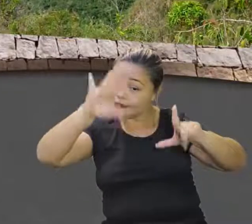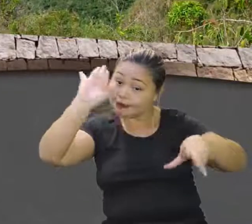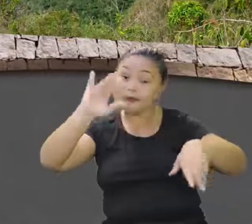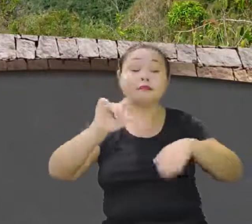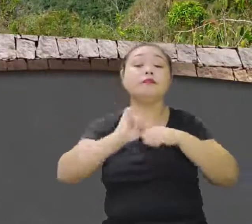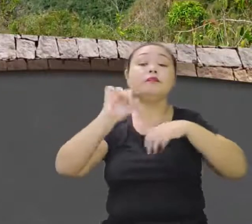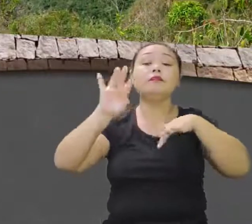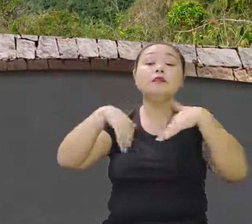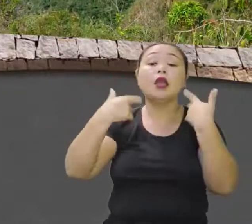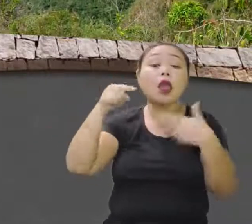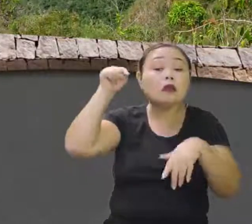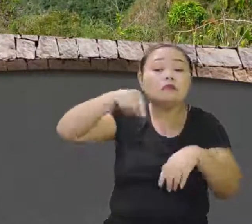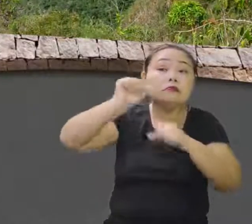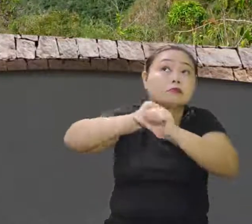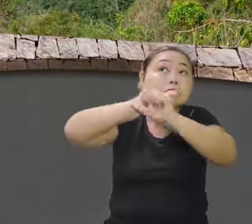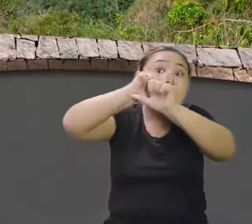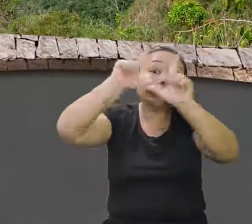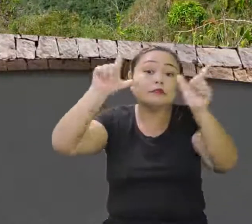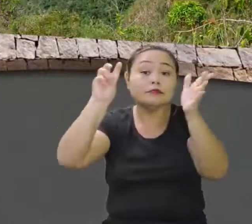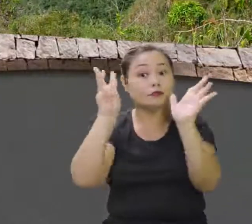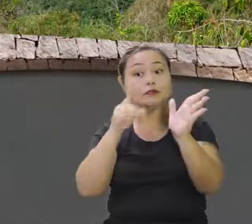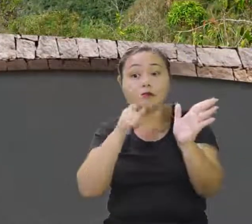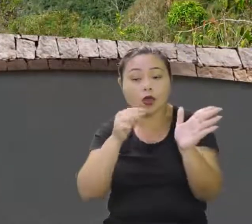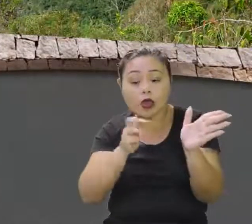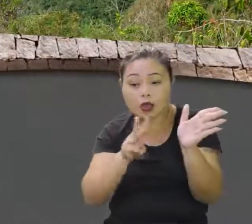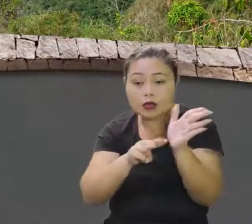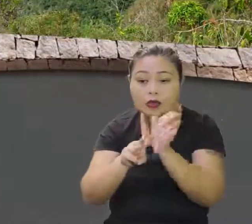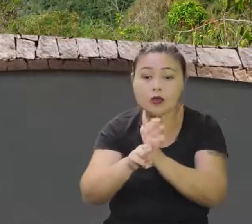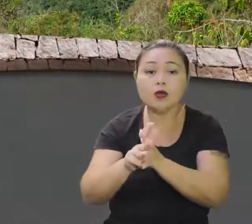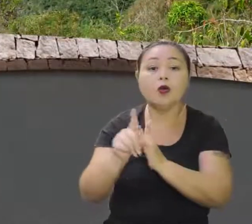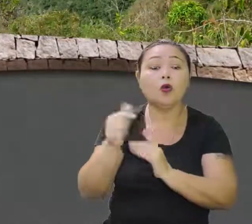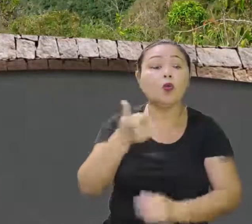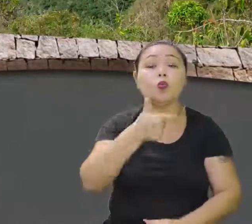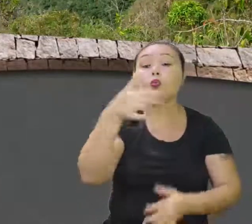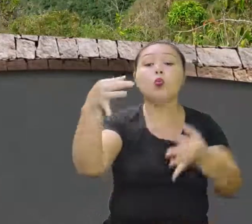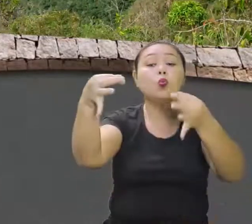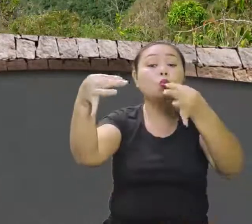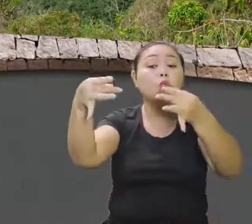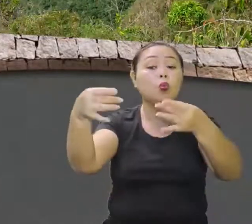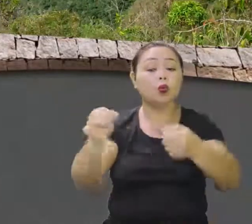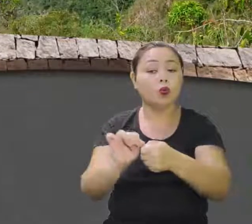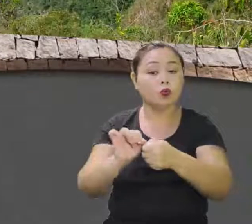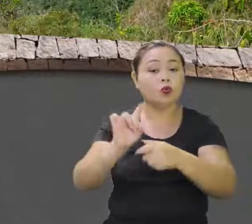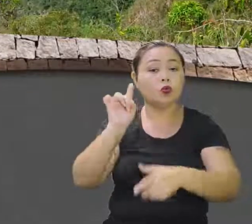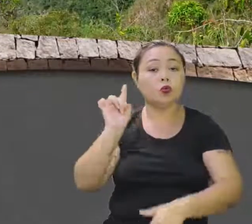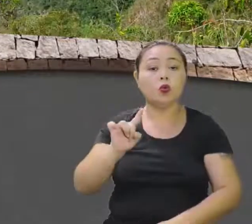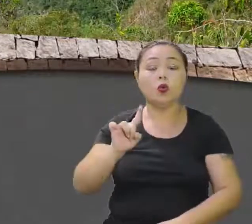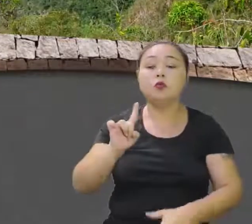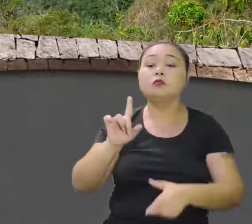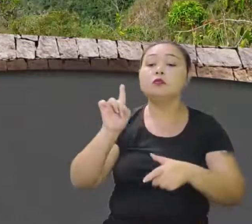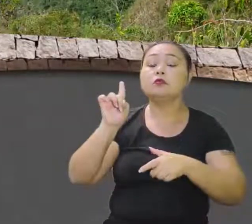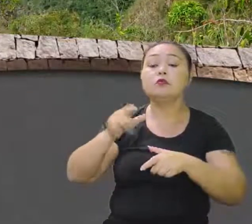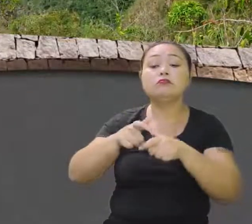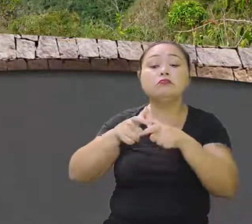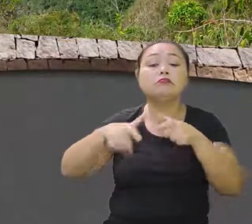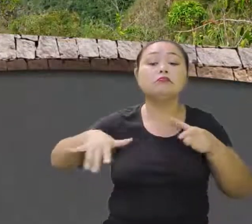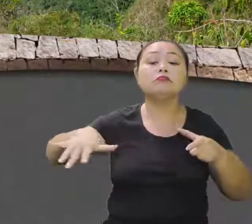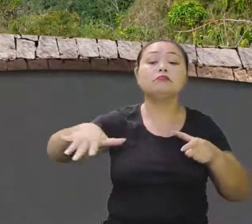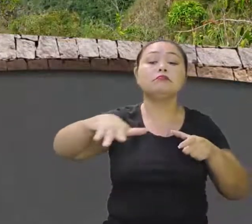E nesse amanhecer, o Rio Madeira, ainda tem outro detalhe. A grande produção